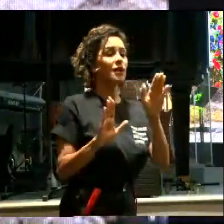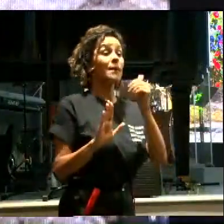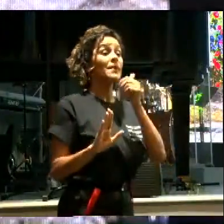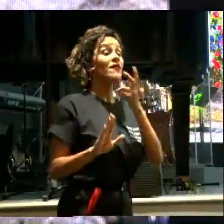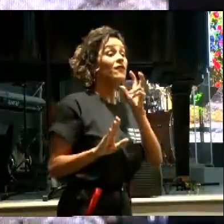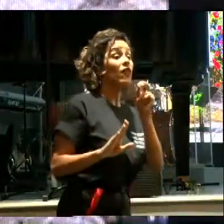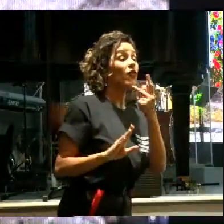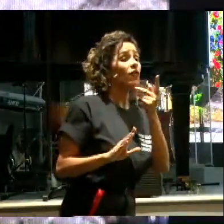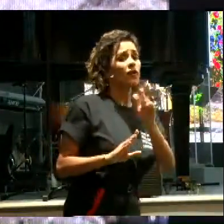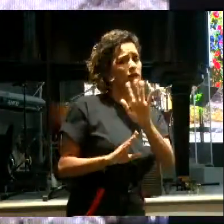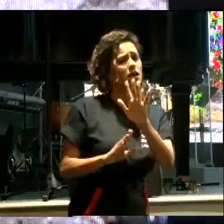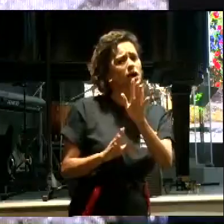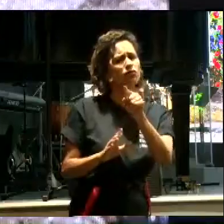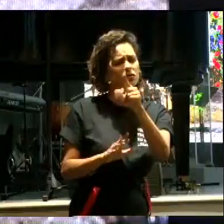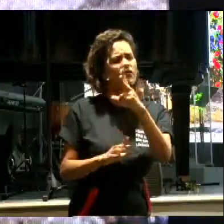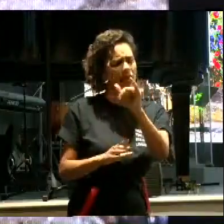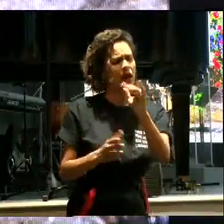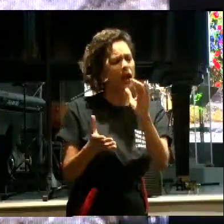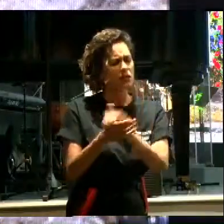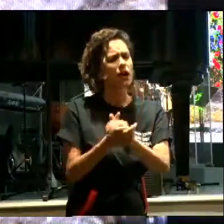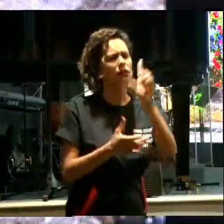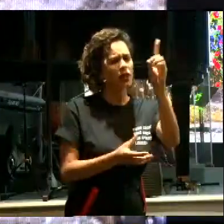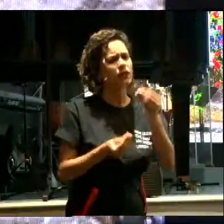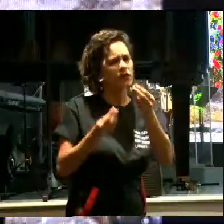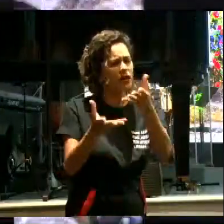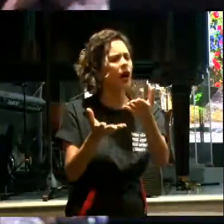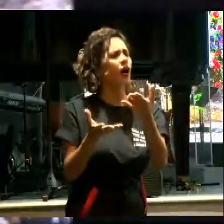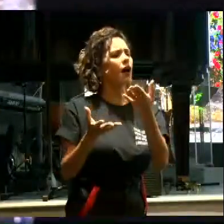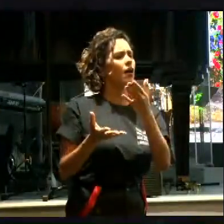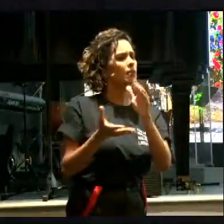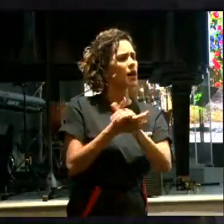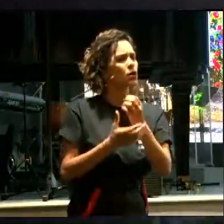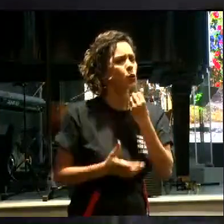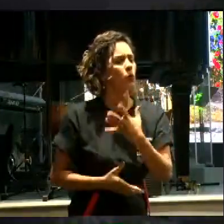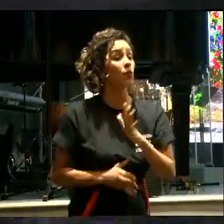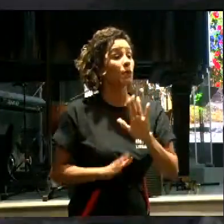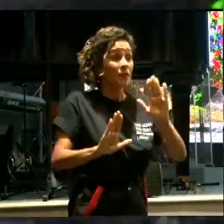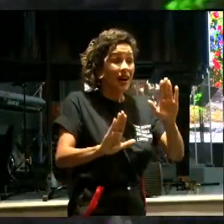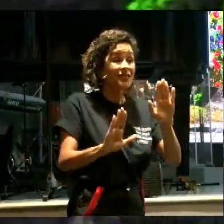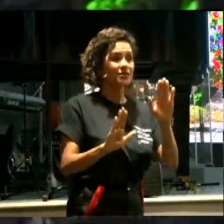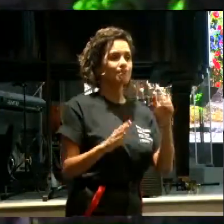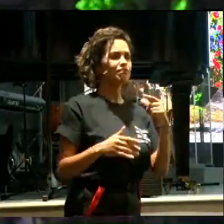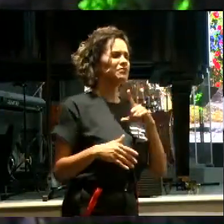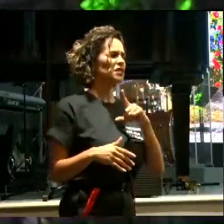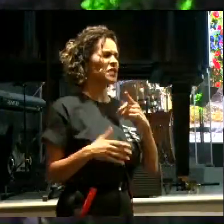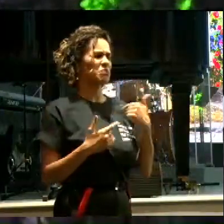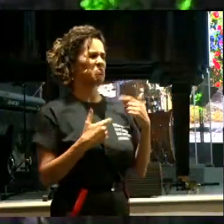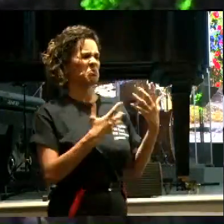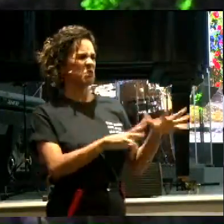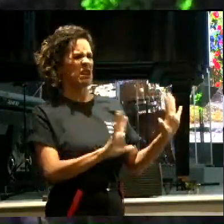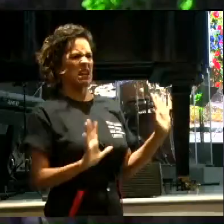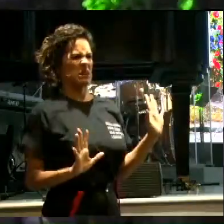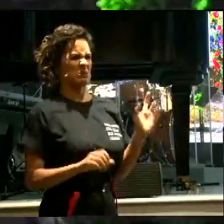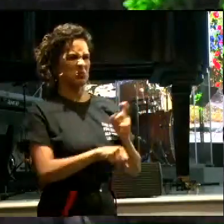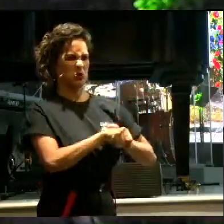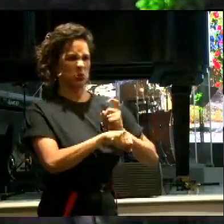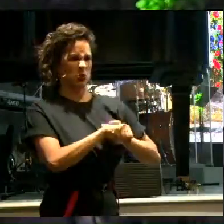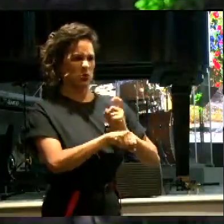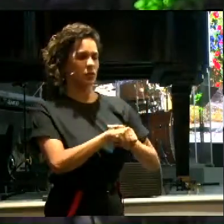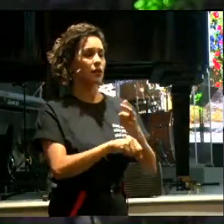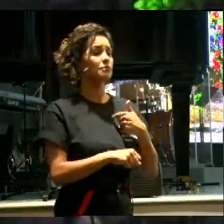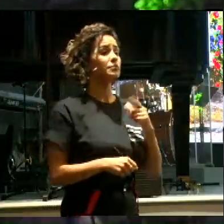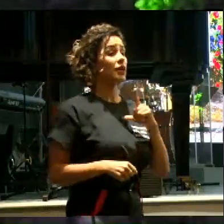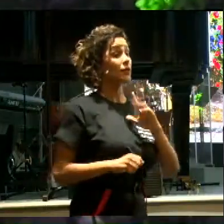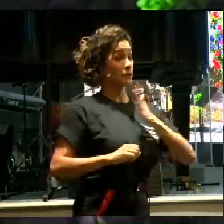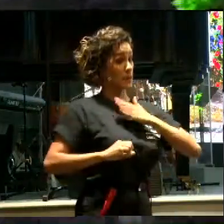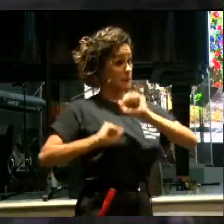eu não queria casar. Só que de repente, eu numa dessas minhas saídas, para comprar aviamento,